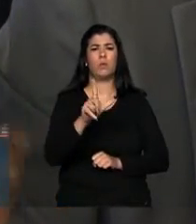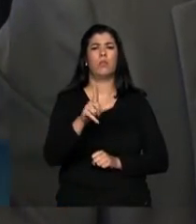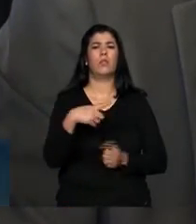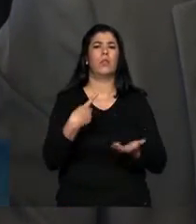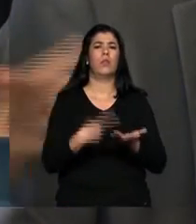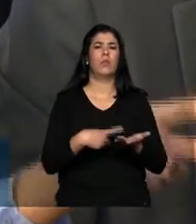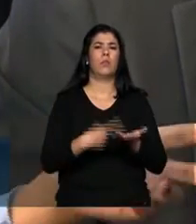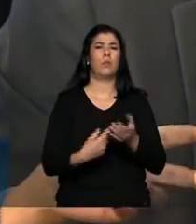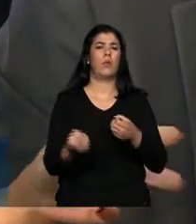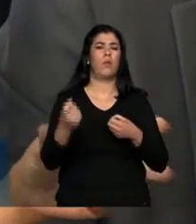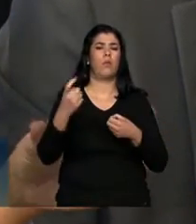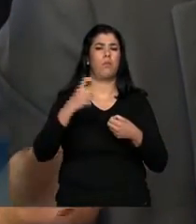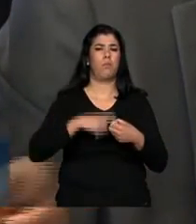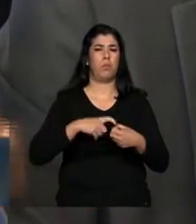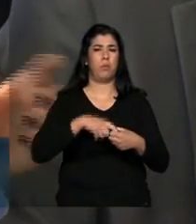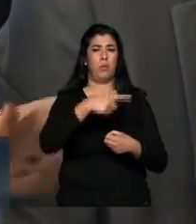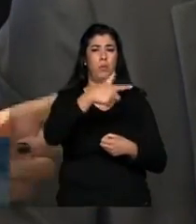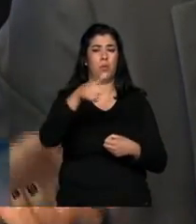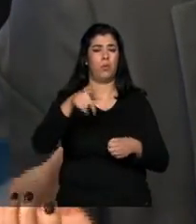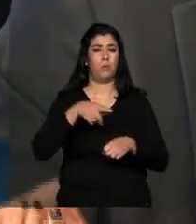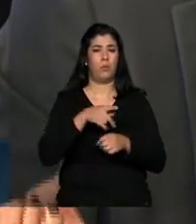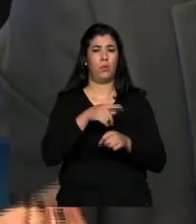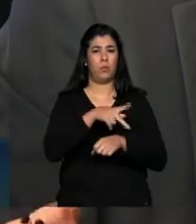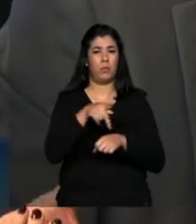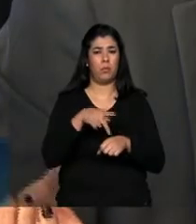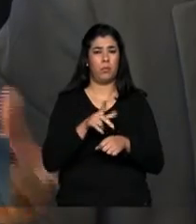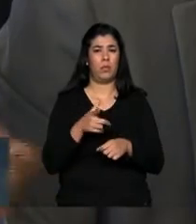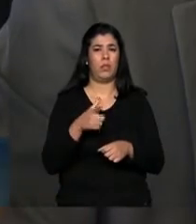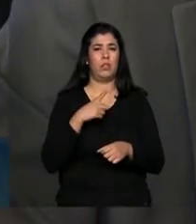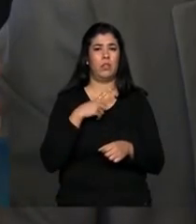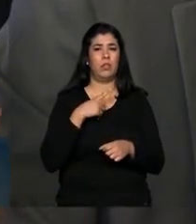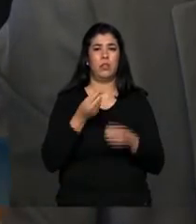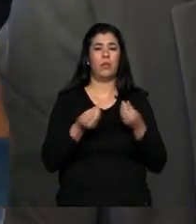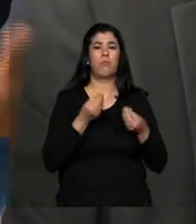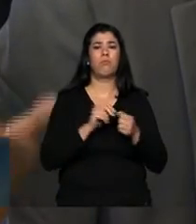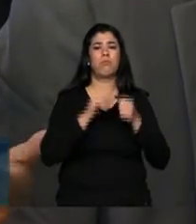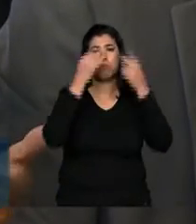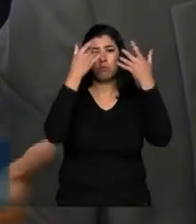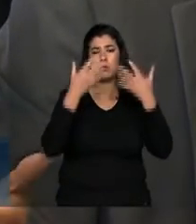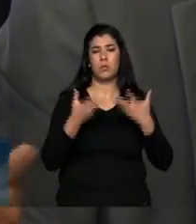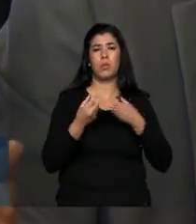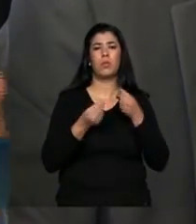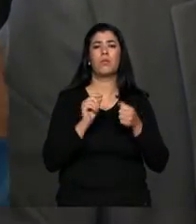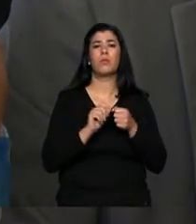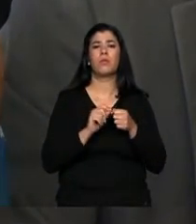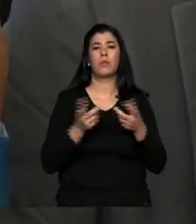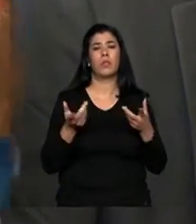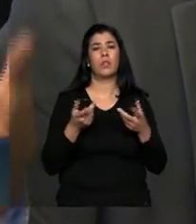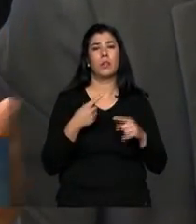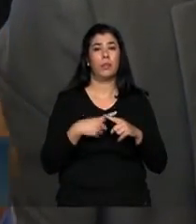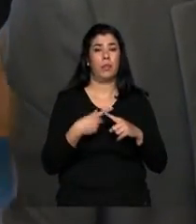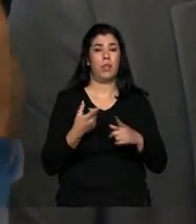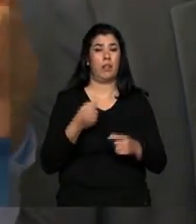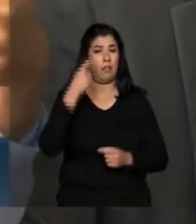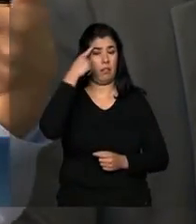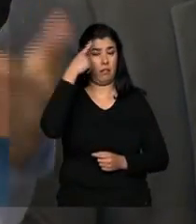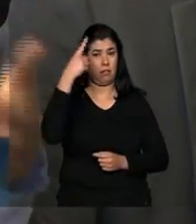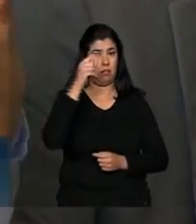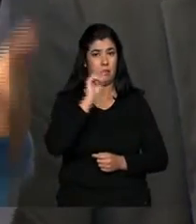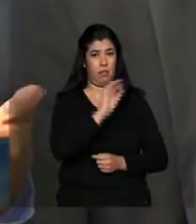os mercados com os quais a gente fecha acordo são muito pouco expressivos. Então, eu queria que o senhor falasse sobre isso, né? Já que a ideia